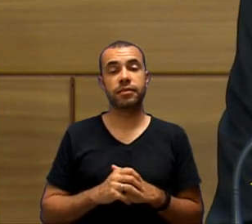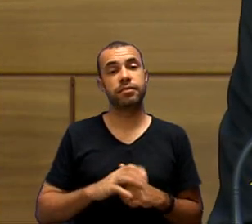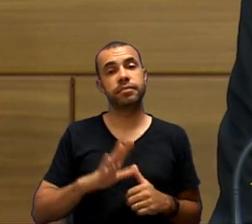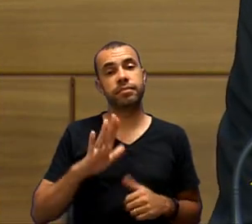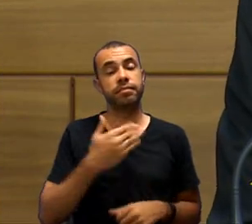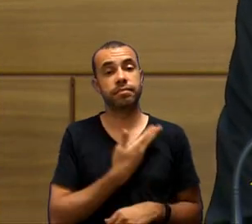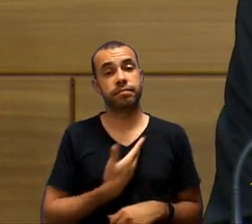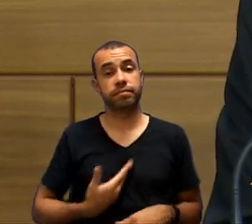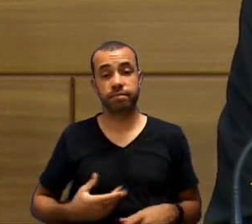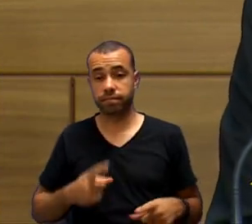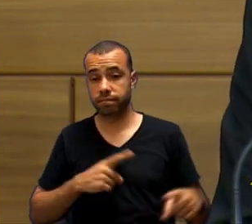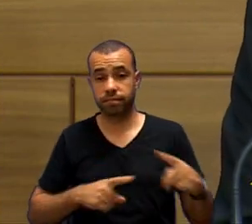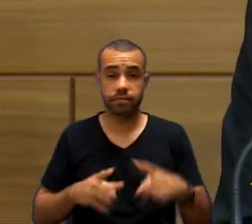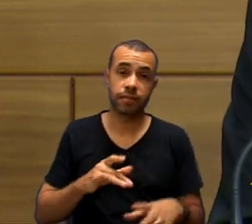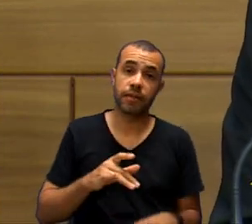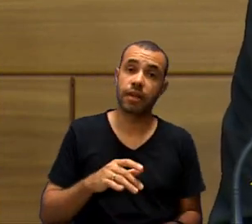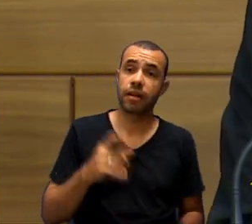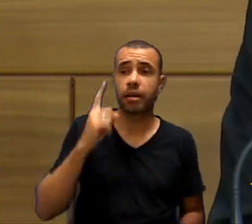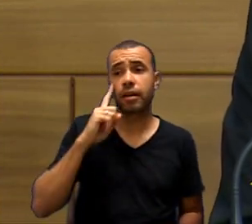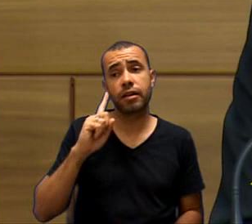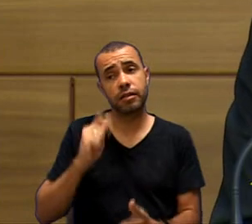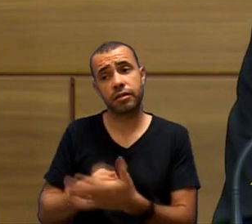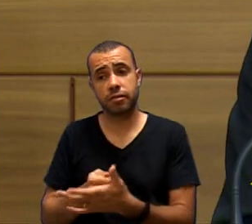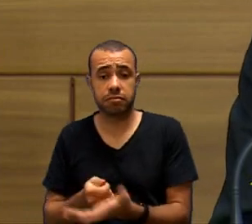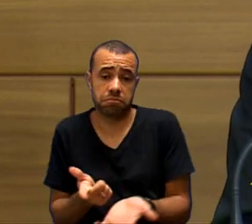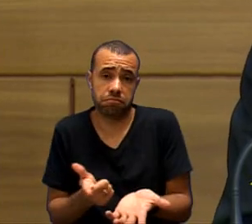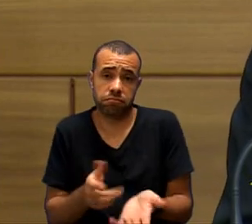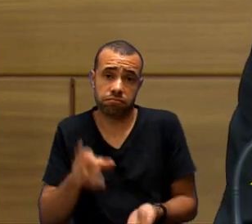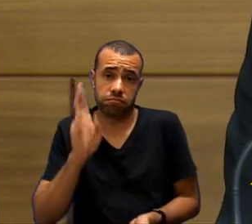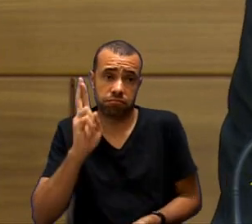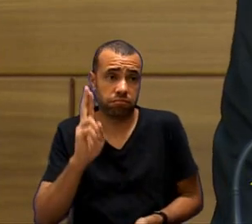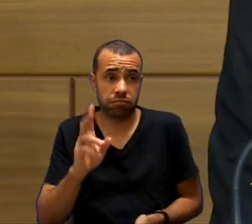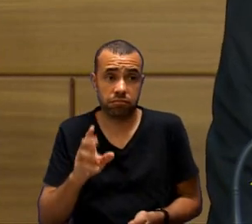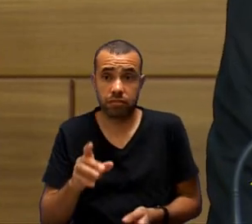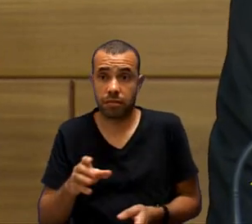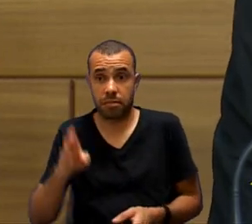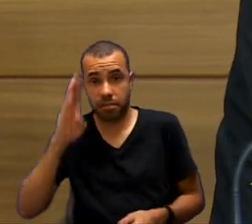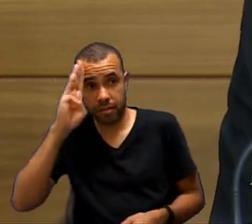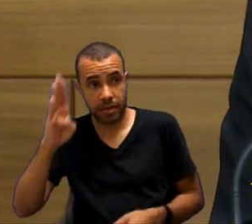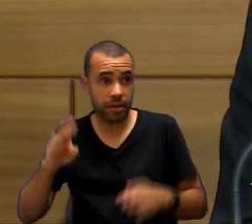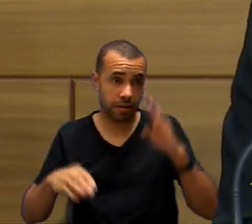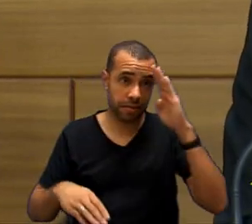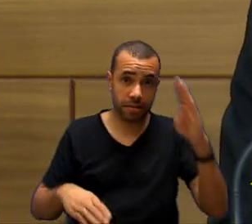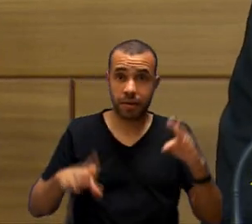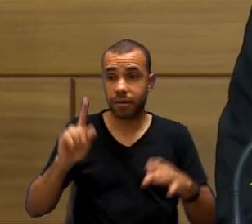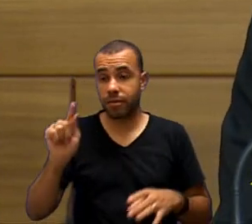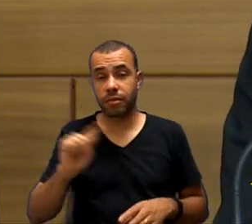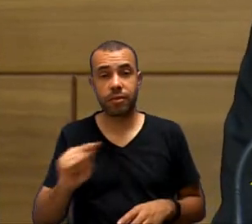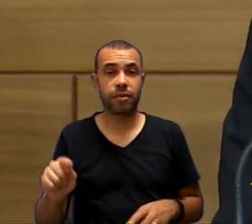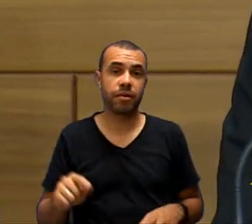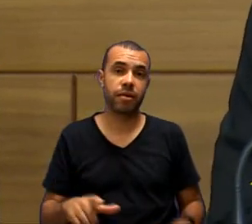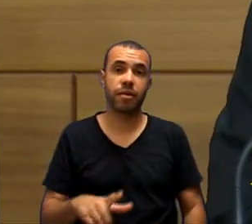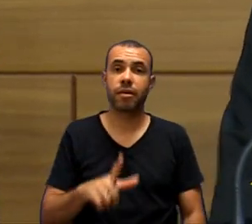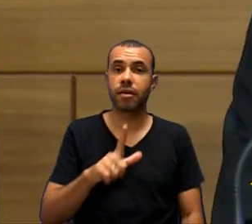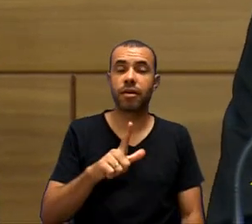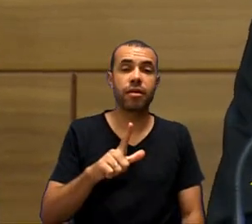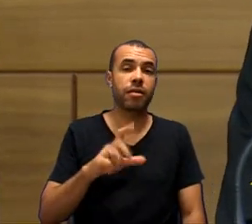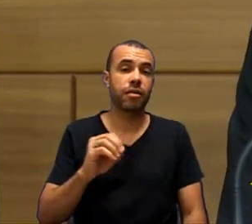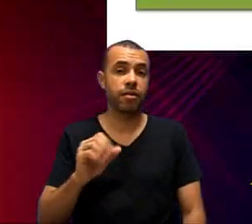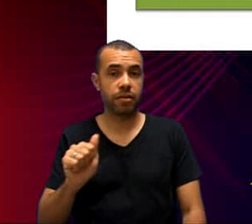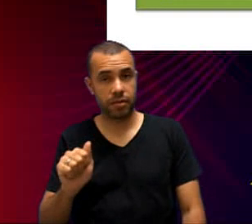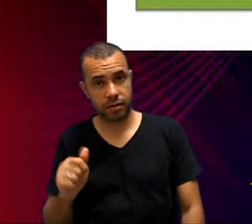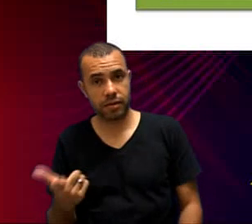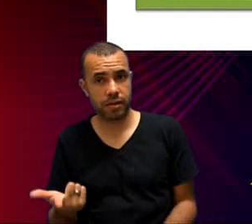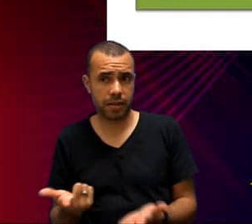governar, na verdade, é eleger prioridade. O orçamento ou a LOA acaba sendo, na verdade,